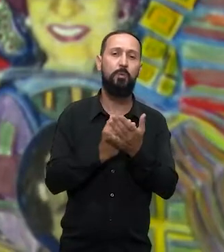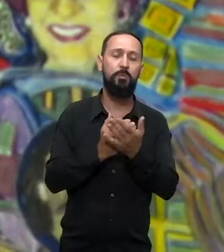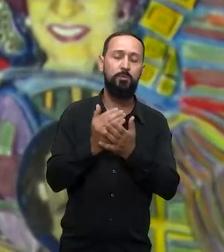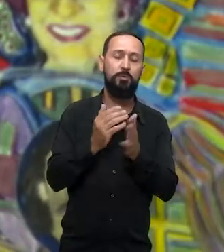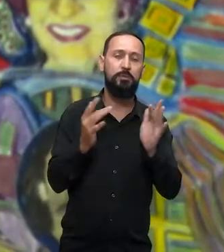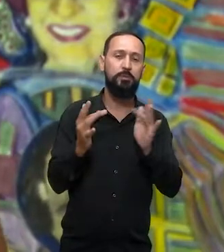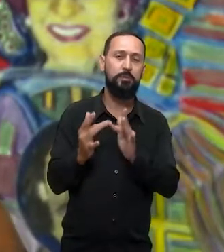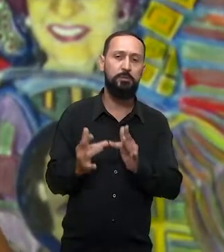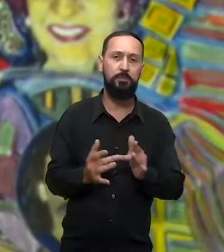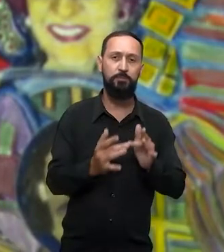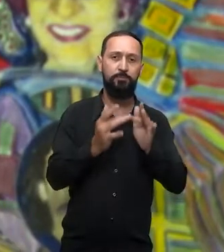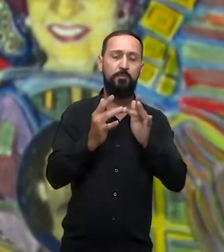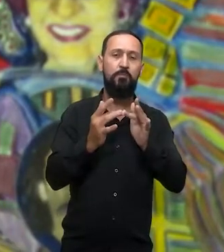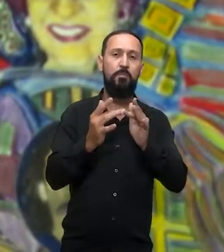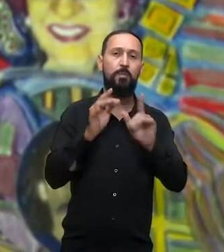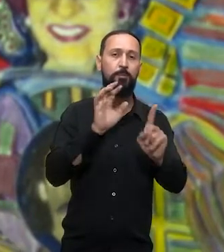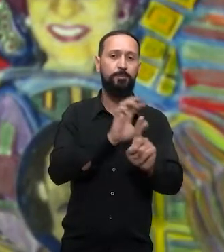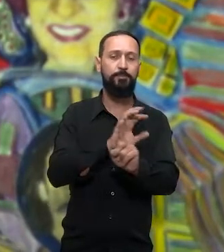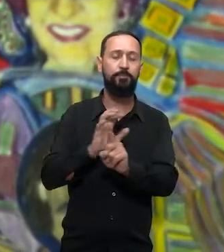viveu uma